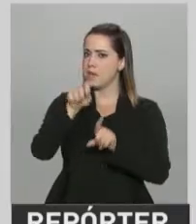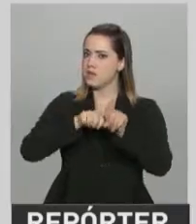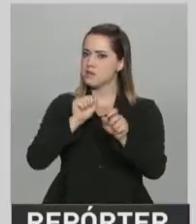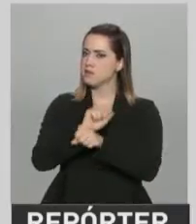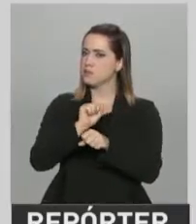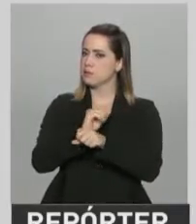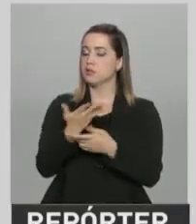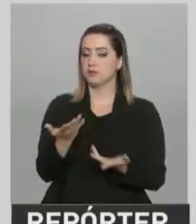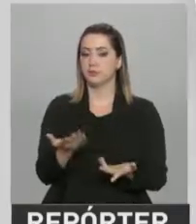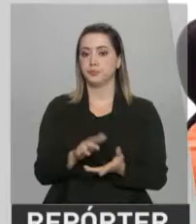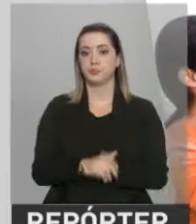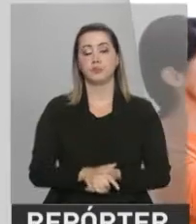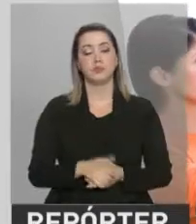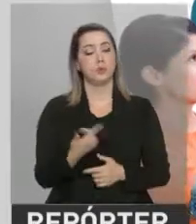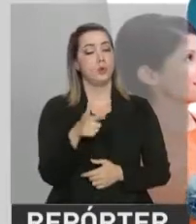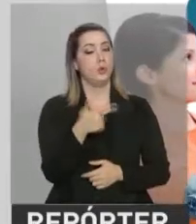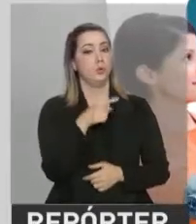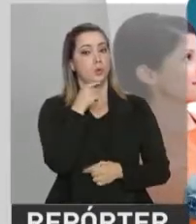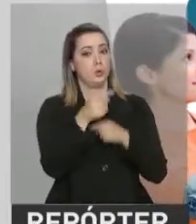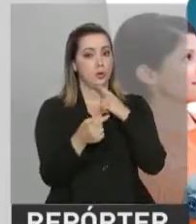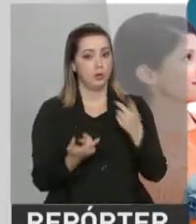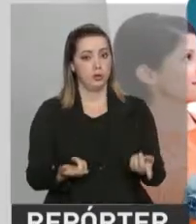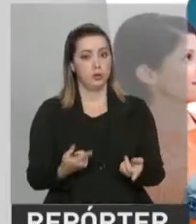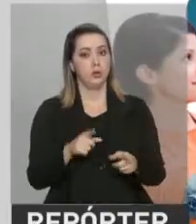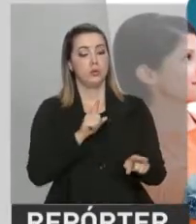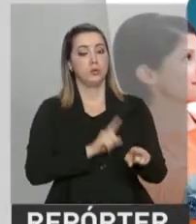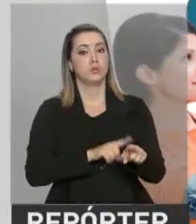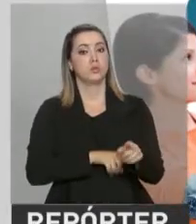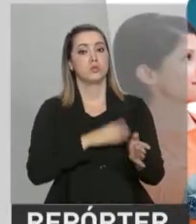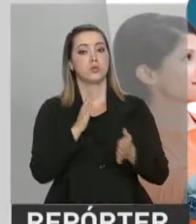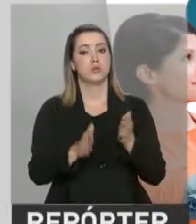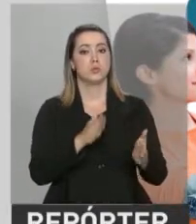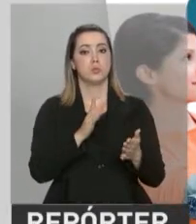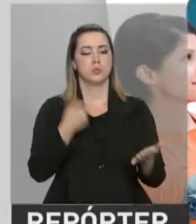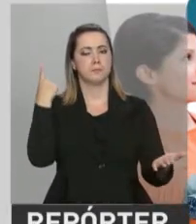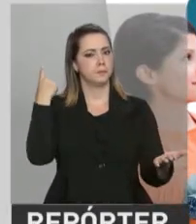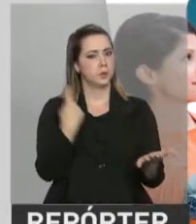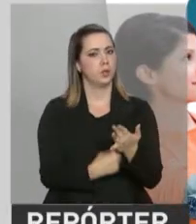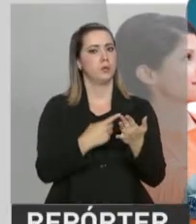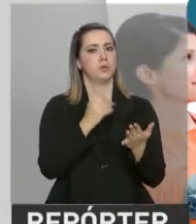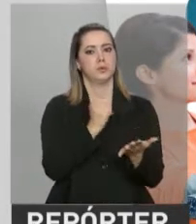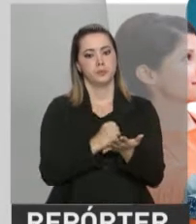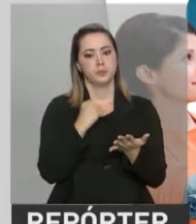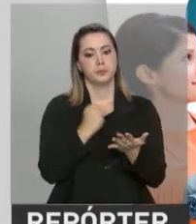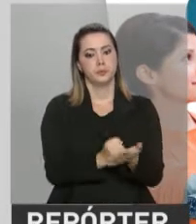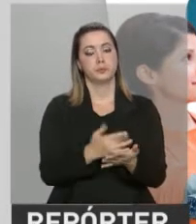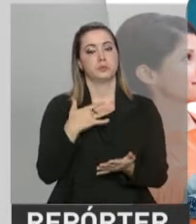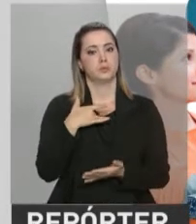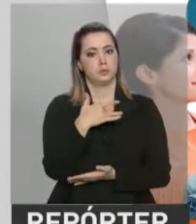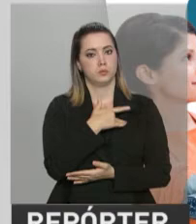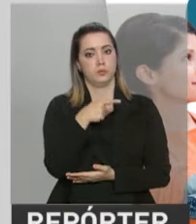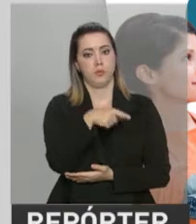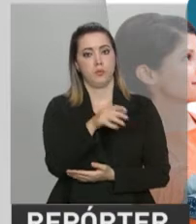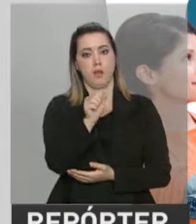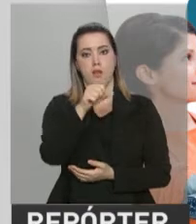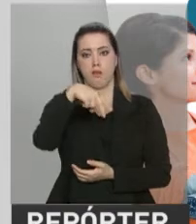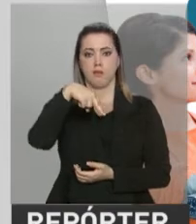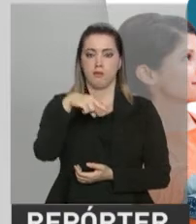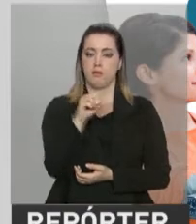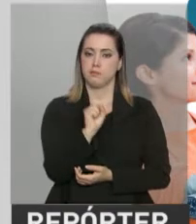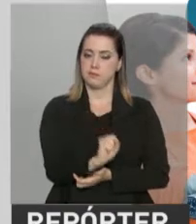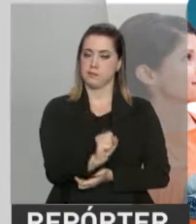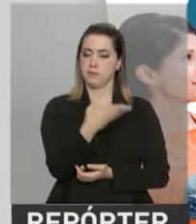e para que não reste nenhuma dúvida sobre os prazos que devem ser cumpridos pelas operadoras a agência nacional de saúde